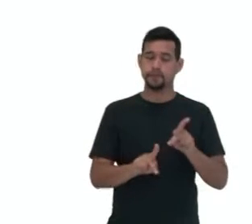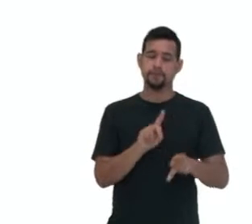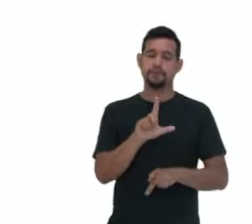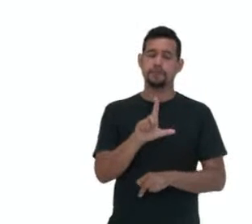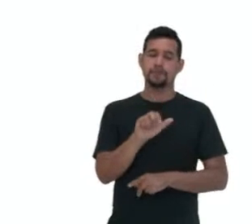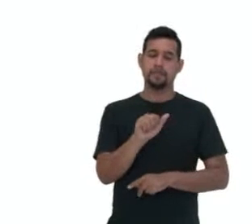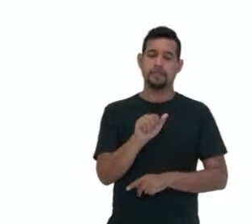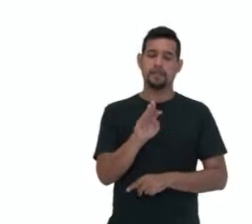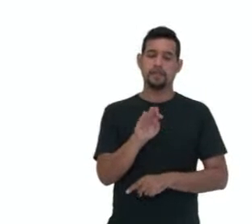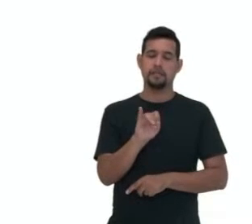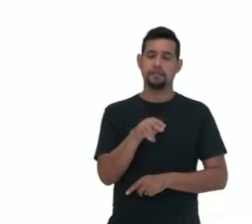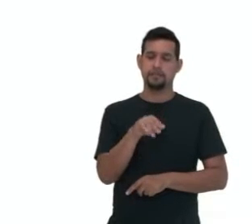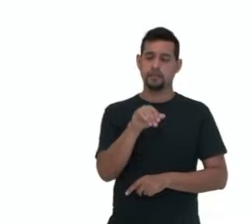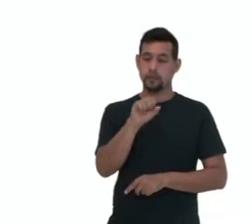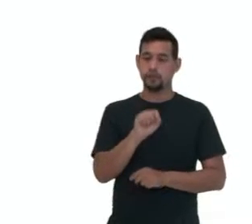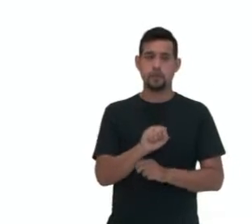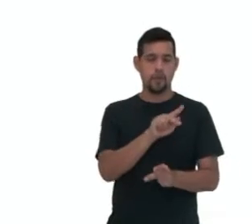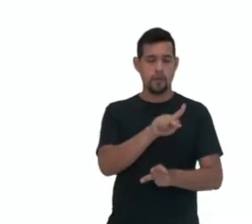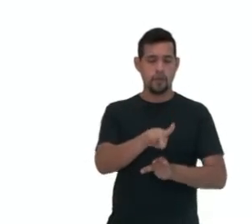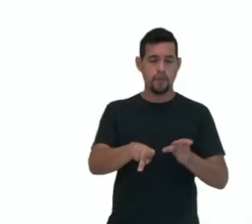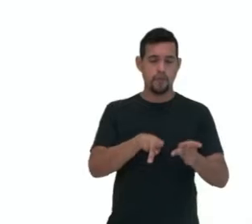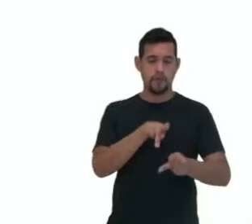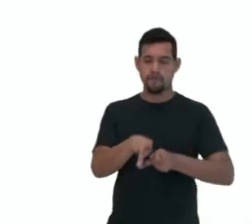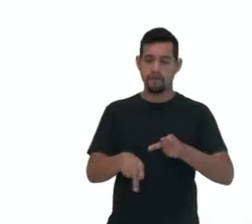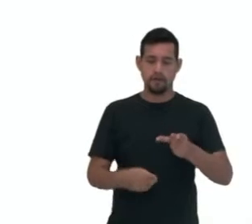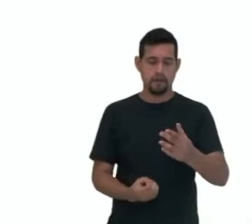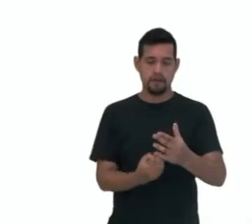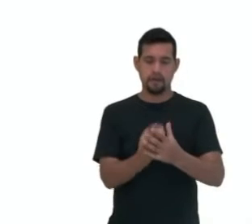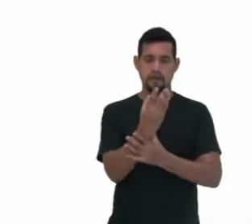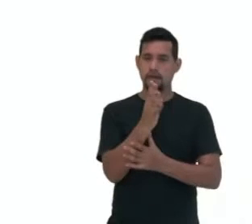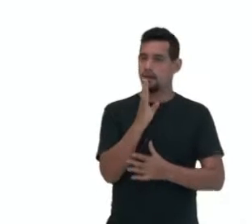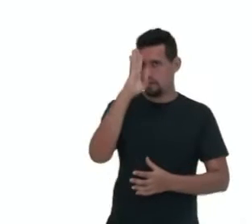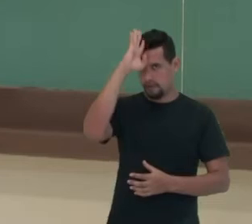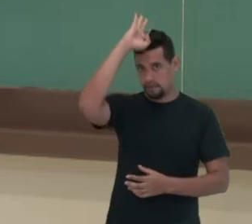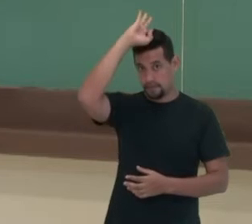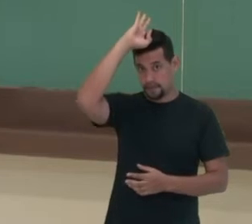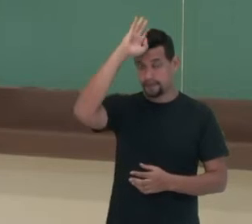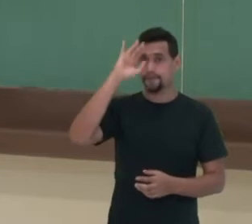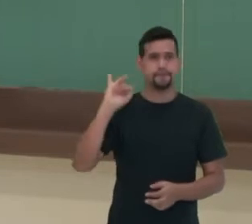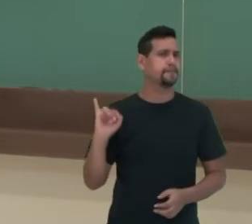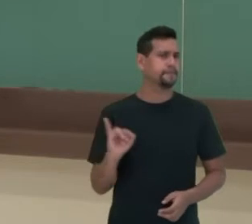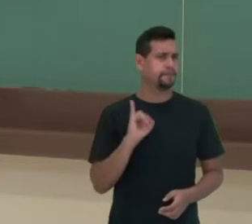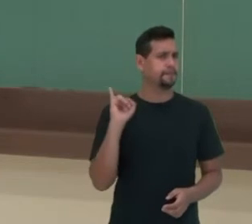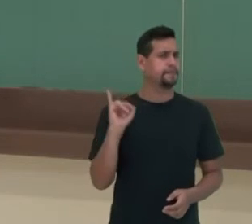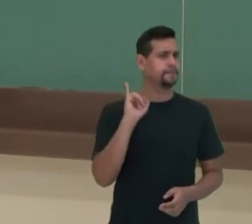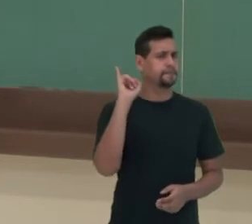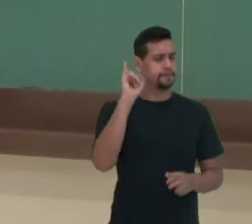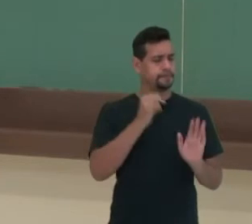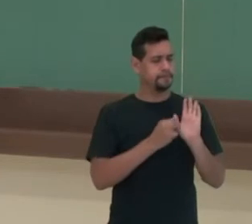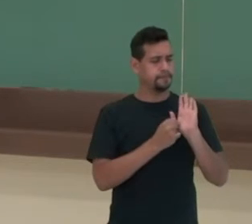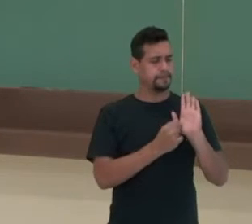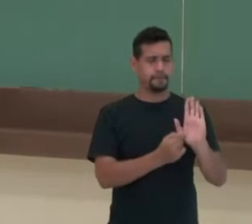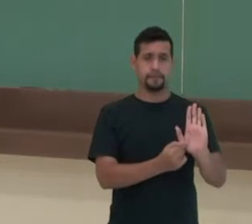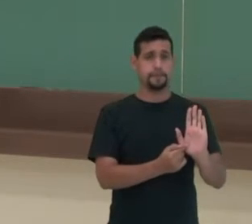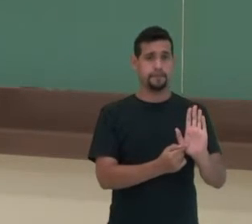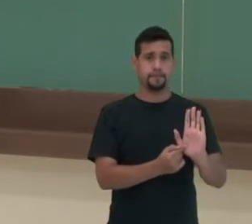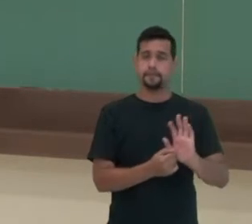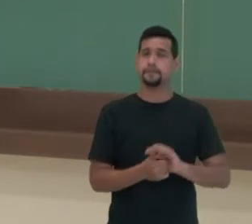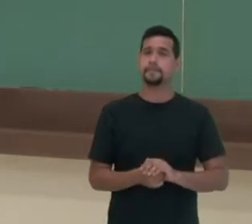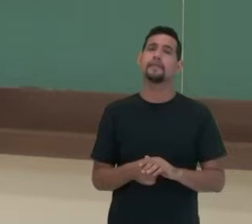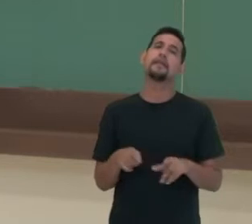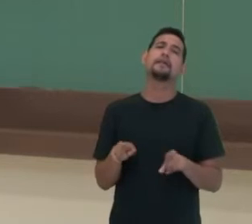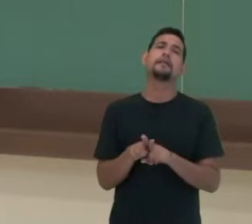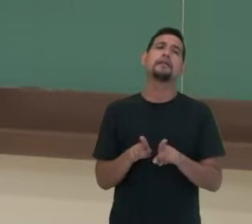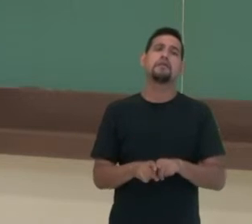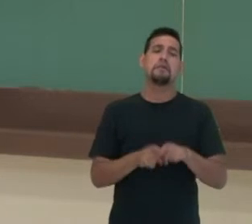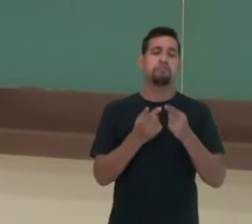dos povos fundadores de Roma, mais um ponto importante a destacarmos. E com a